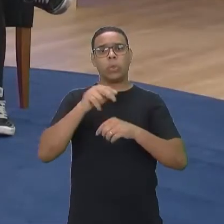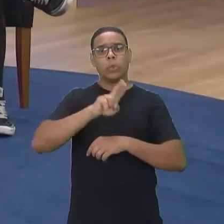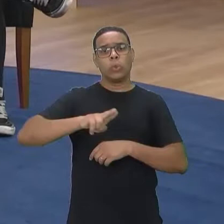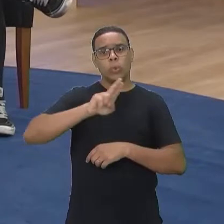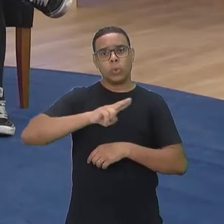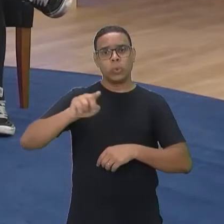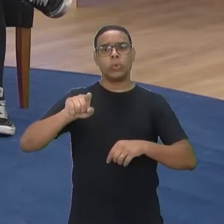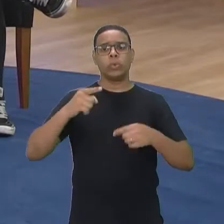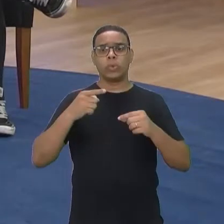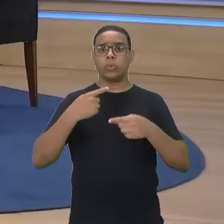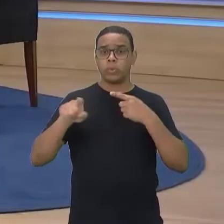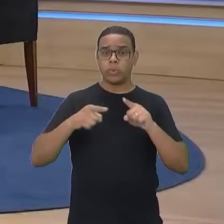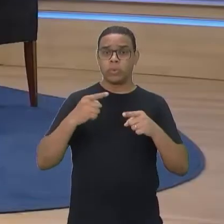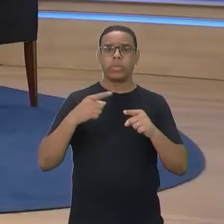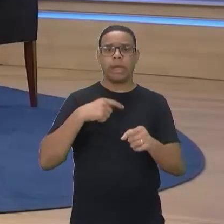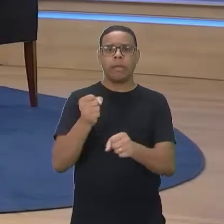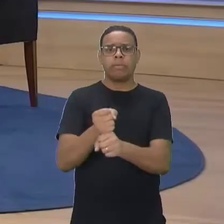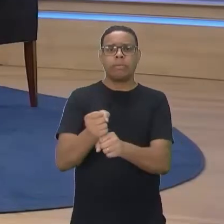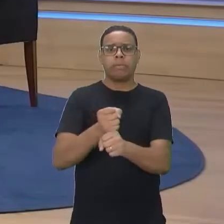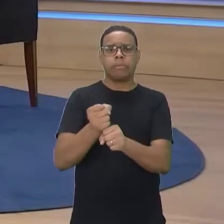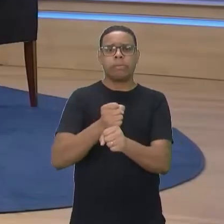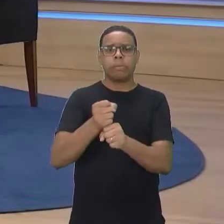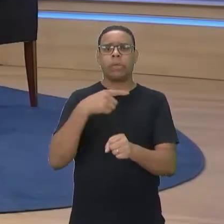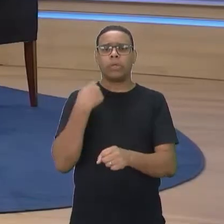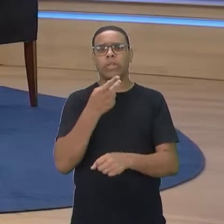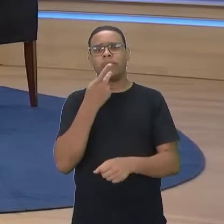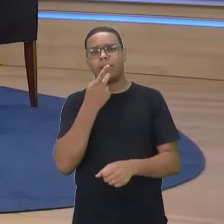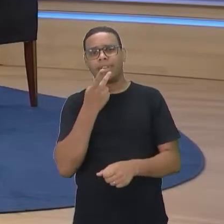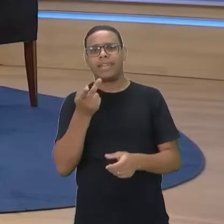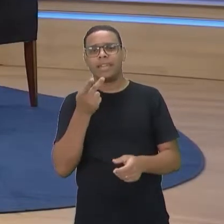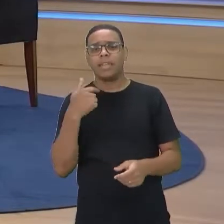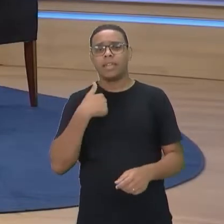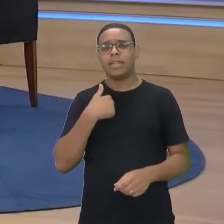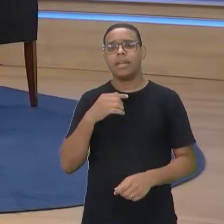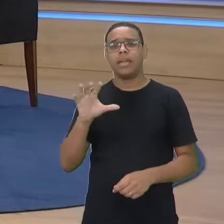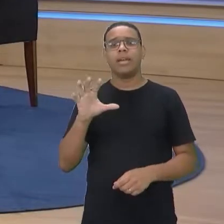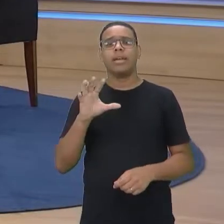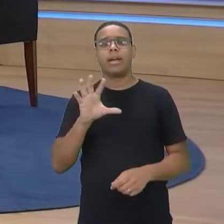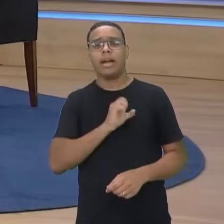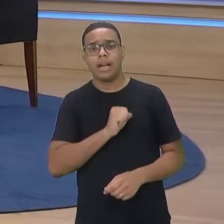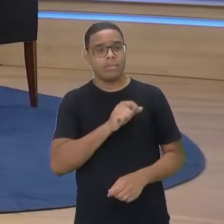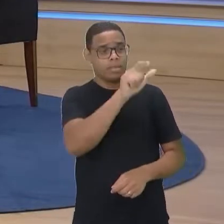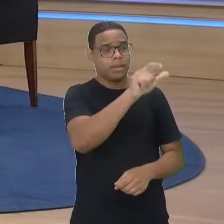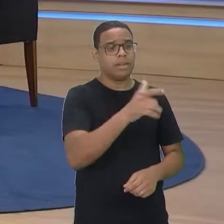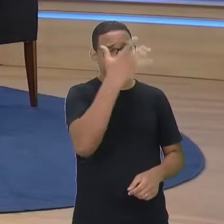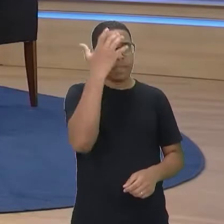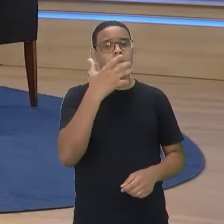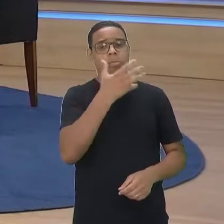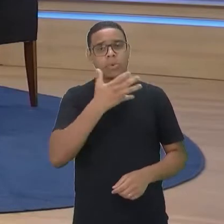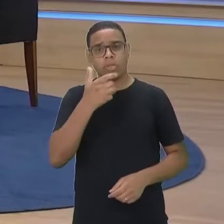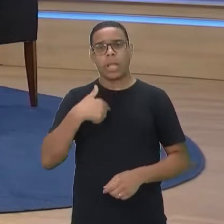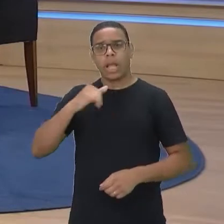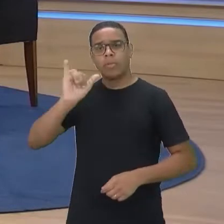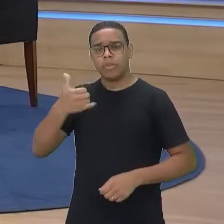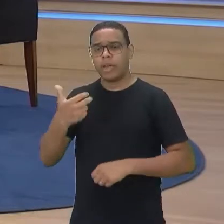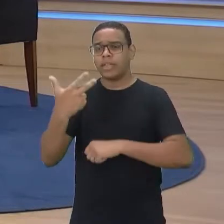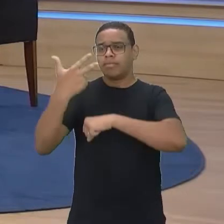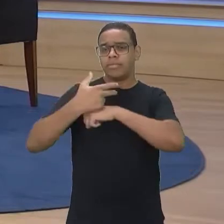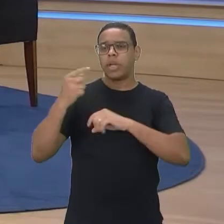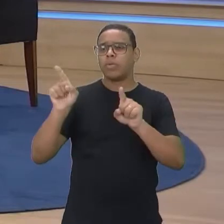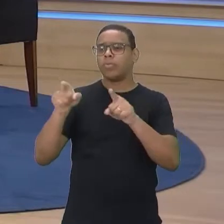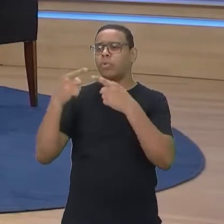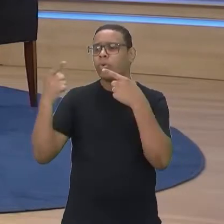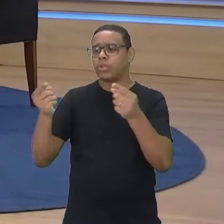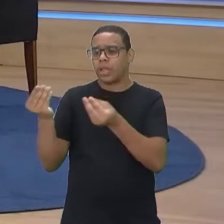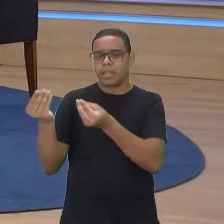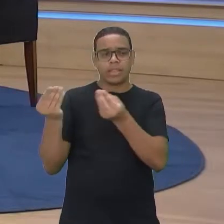aí. Quantos anos a gente já não fala de tipo, eu tô apaixonado por tal pessoa, vou gravar pra ela algumas músicas e ela vai